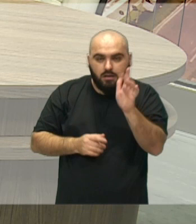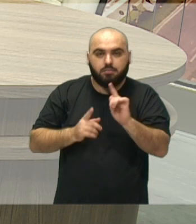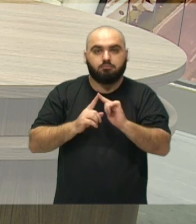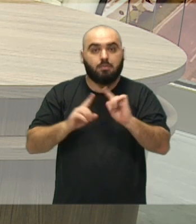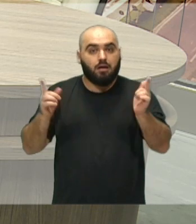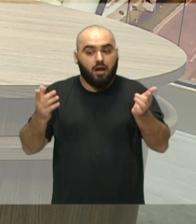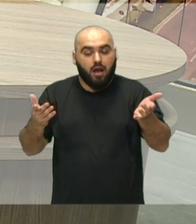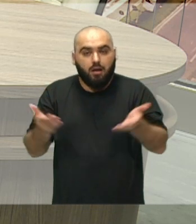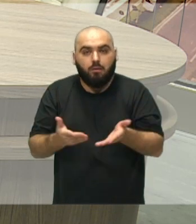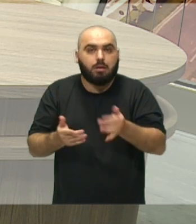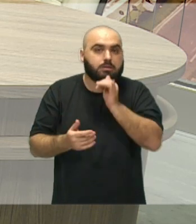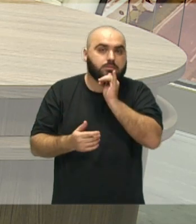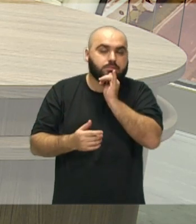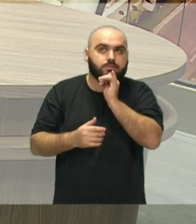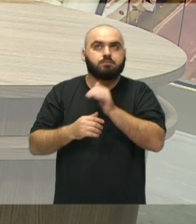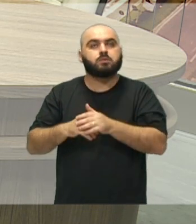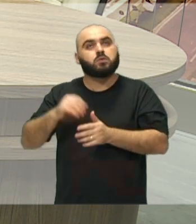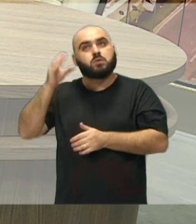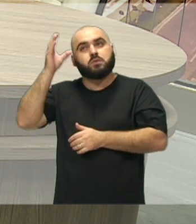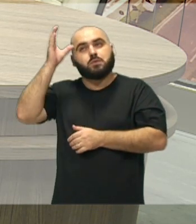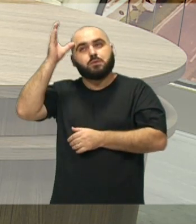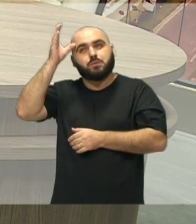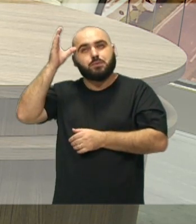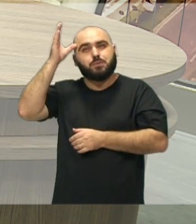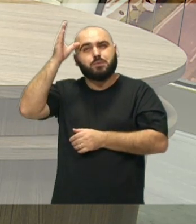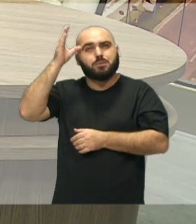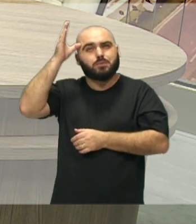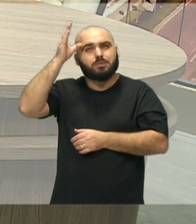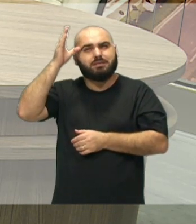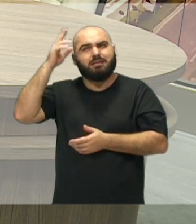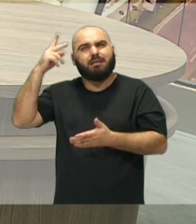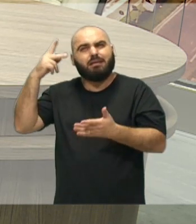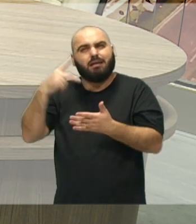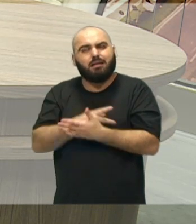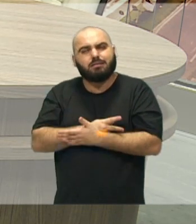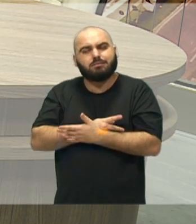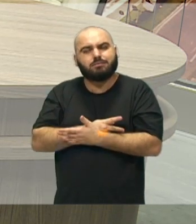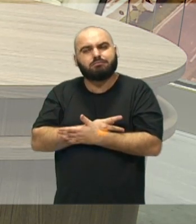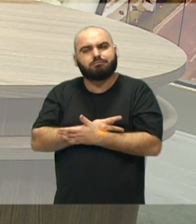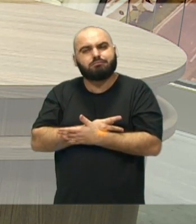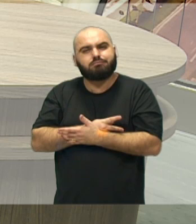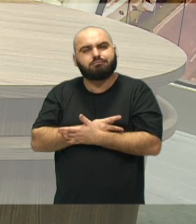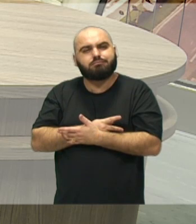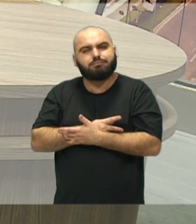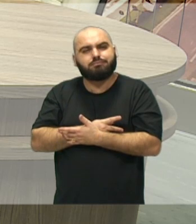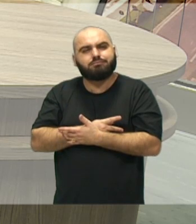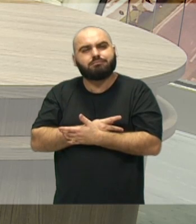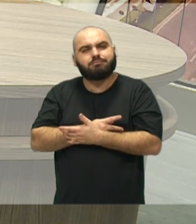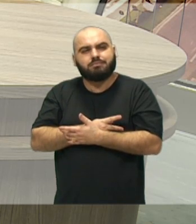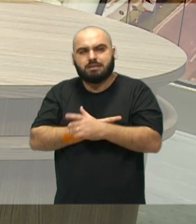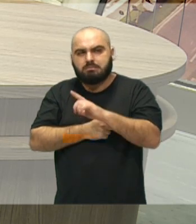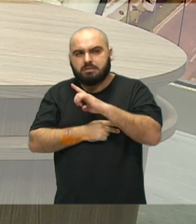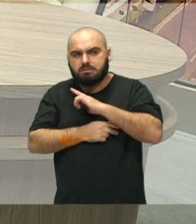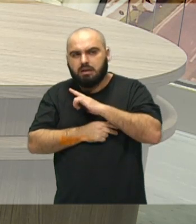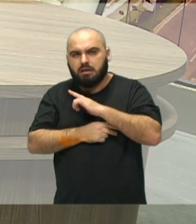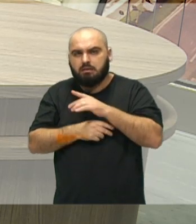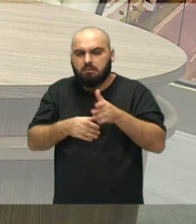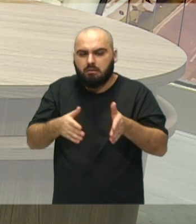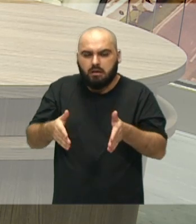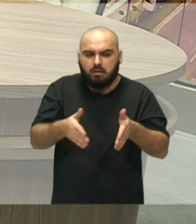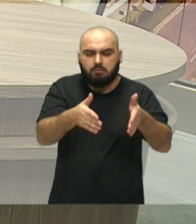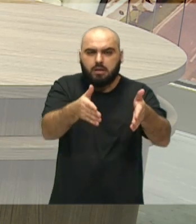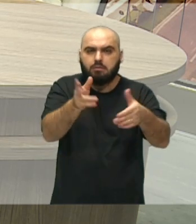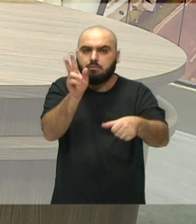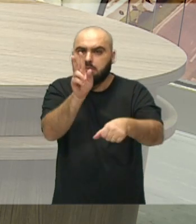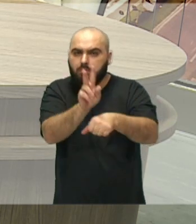agora se conscientiza de que não é bacana. Qual que é o caminho? Existe algum caminho, alguma proteção